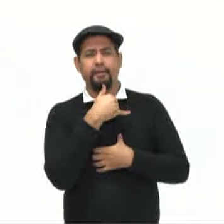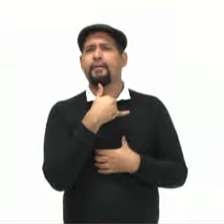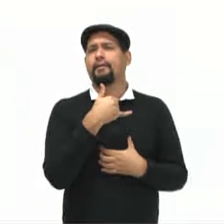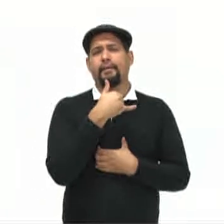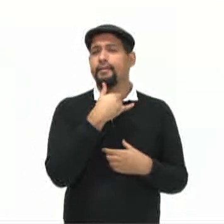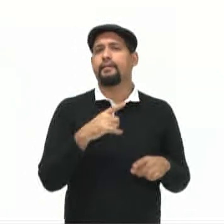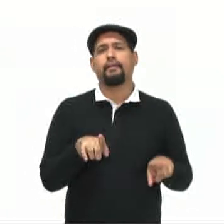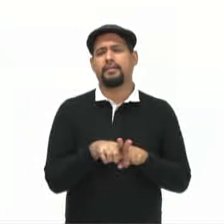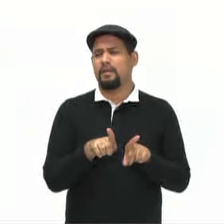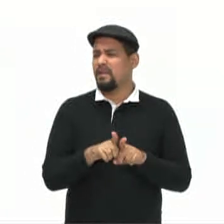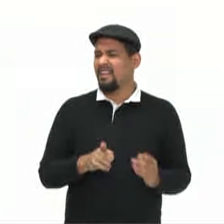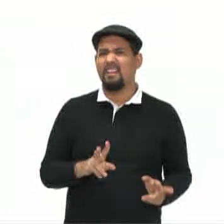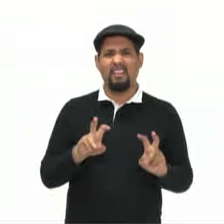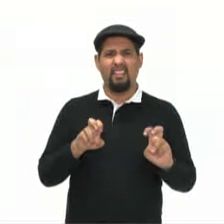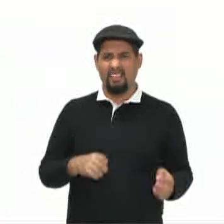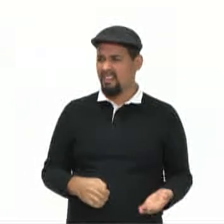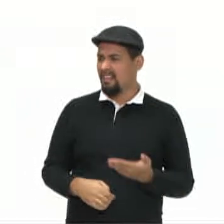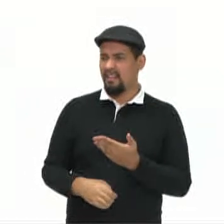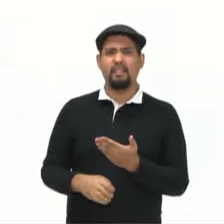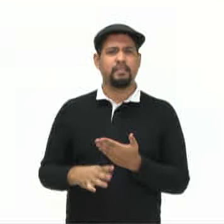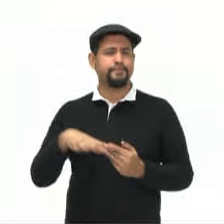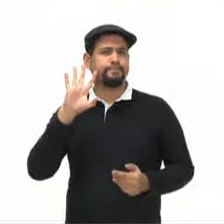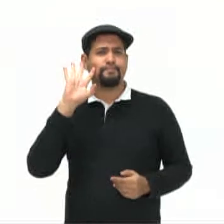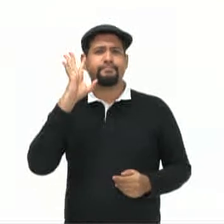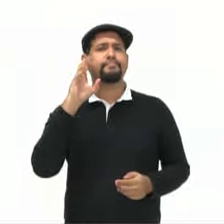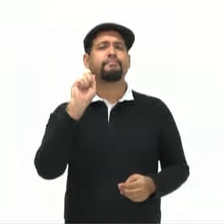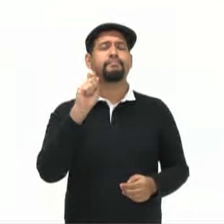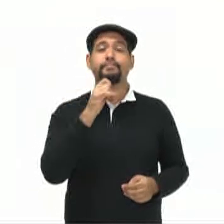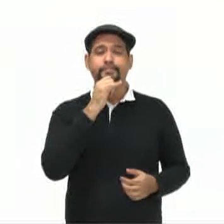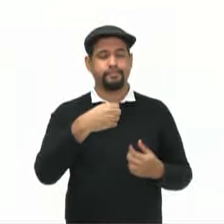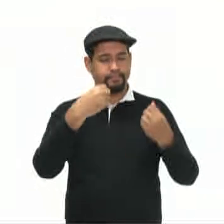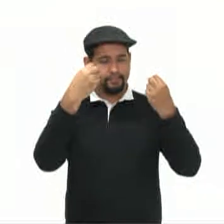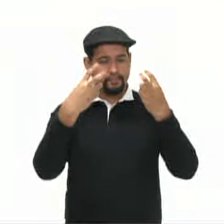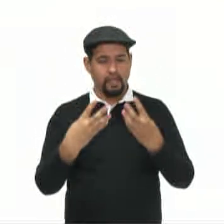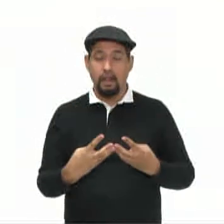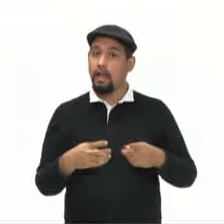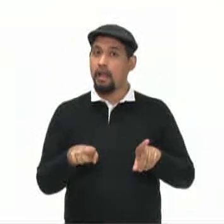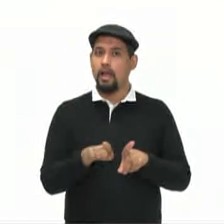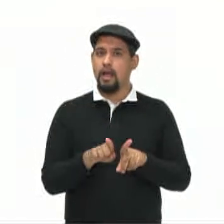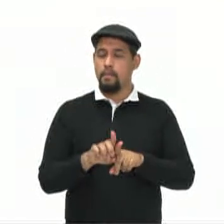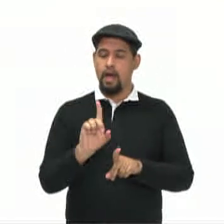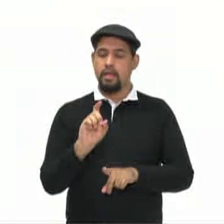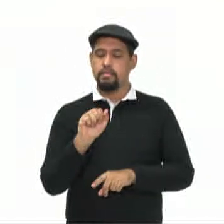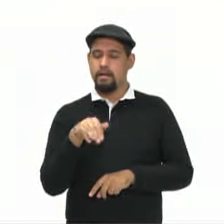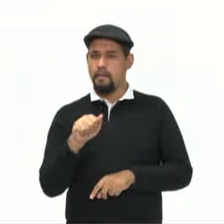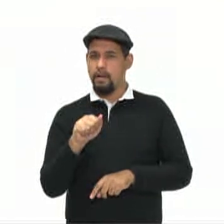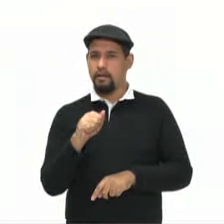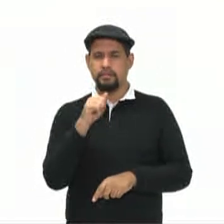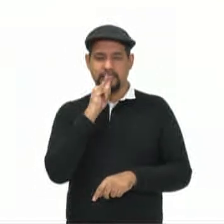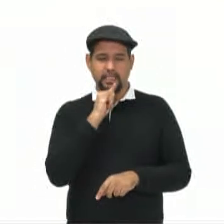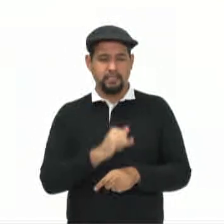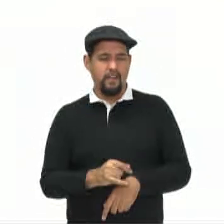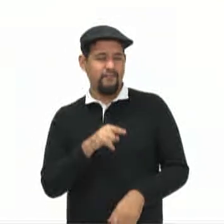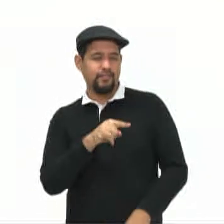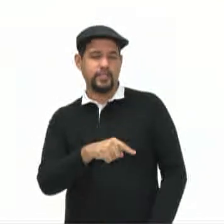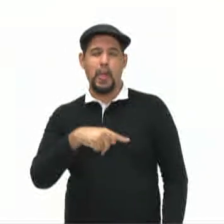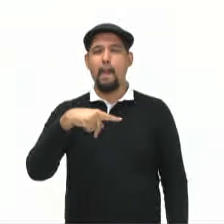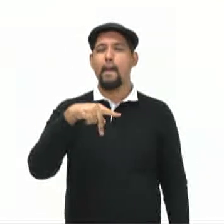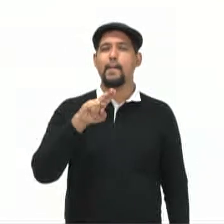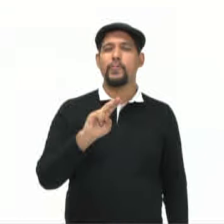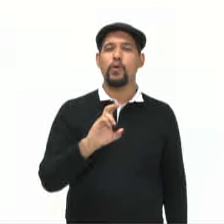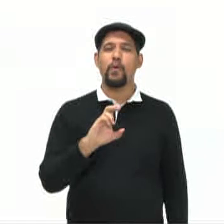saber uma coisa dessas? Que me aconteceria se eu dissesse a uma bela dama, a senhora é